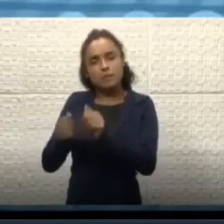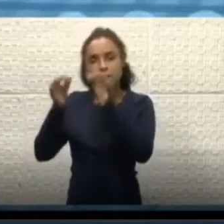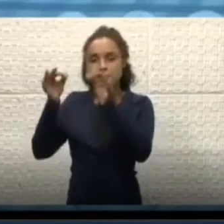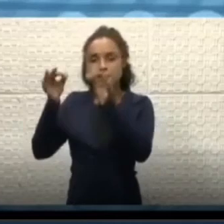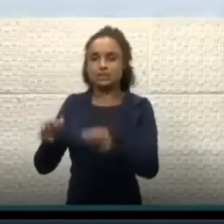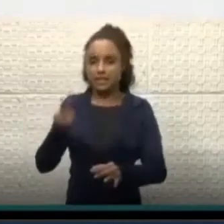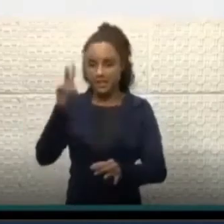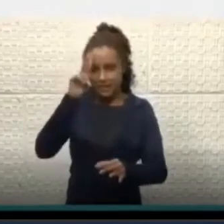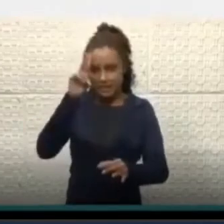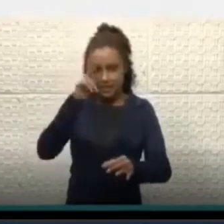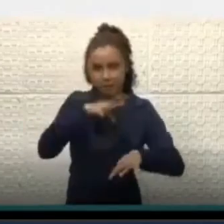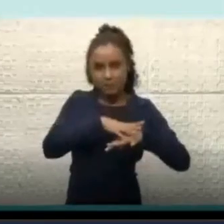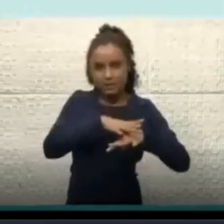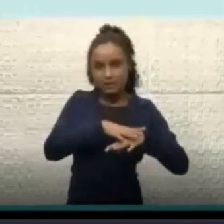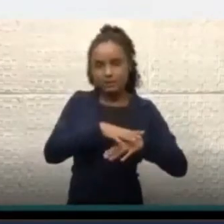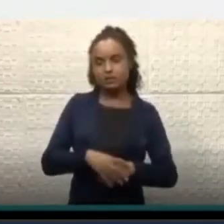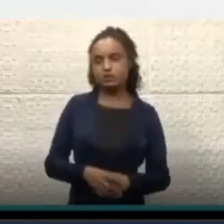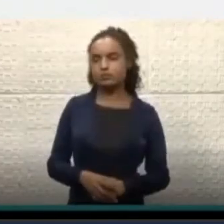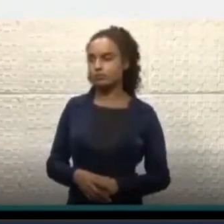vamos para o slide para a gente ver isso.